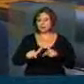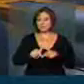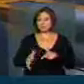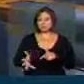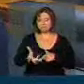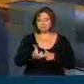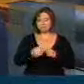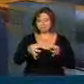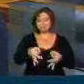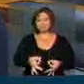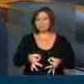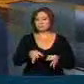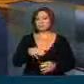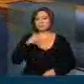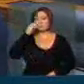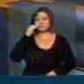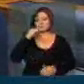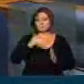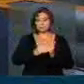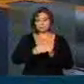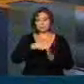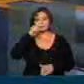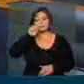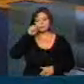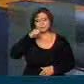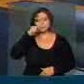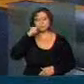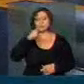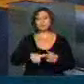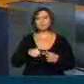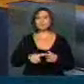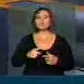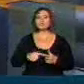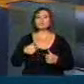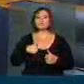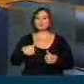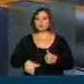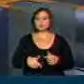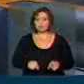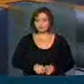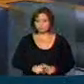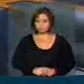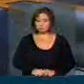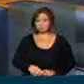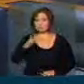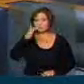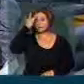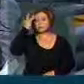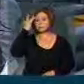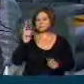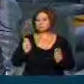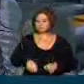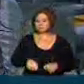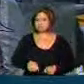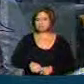brilhante no Senado, porque tive aqui nessa casa pessoas